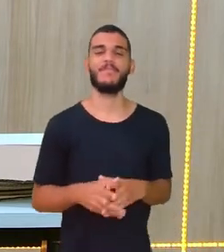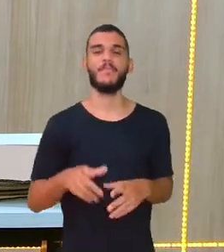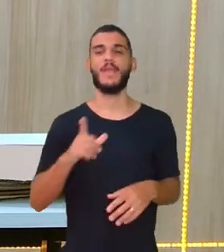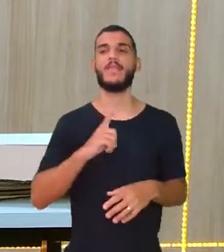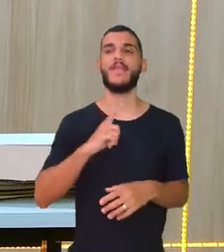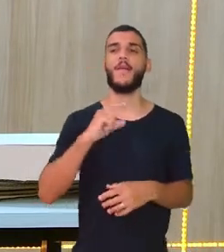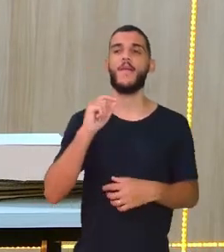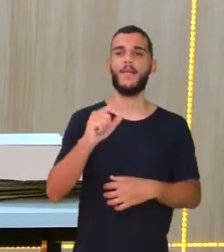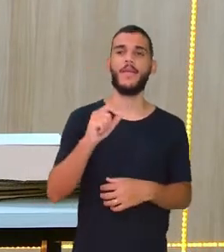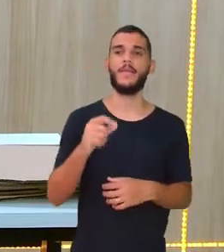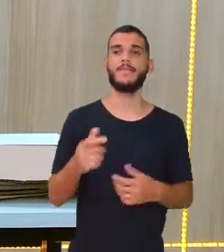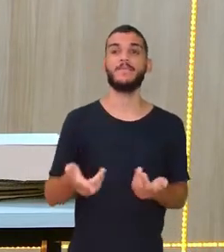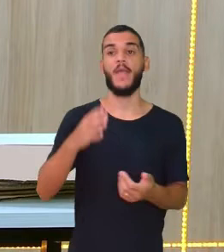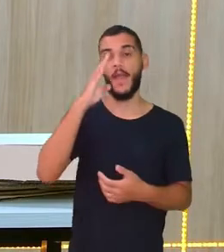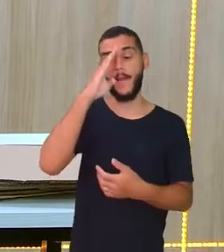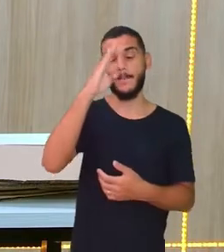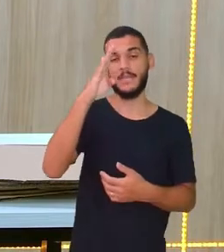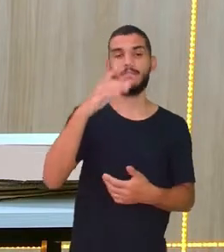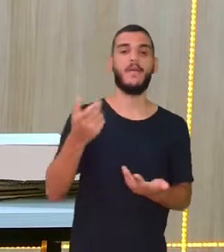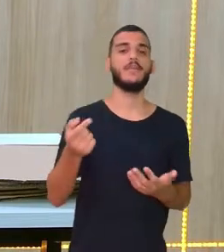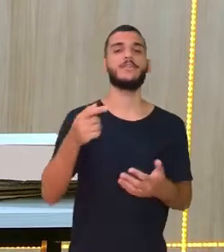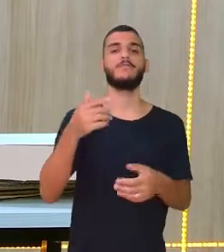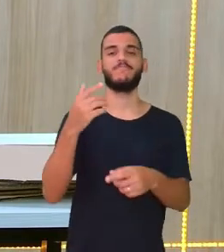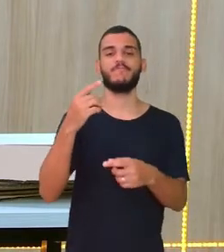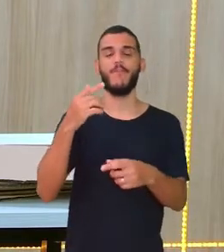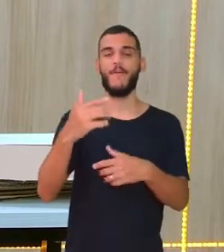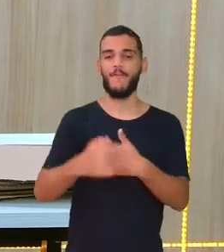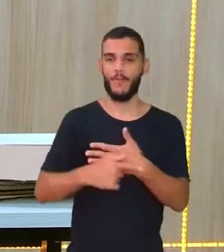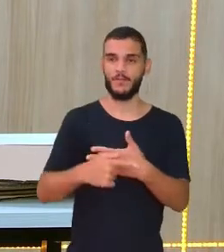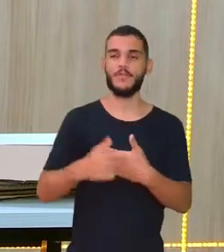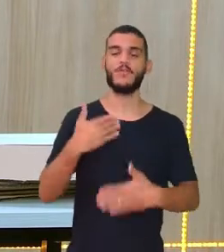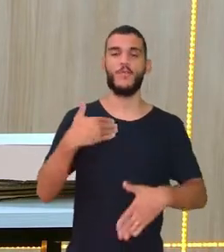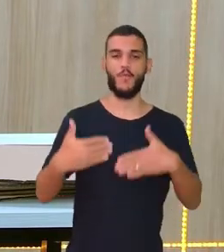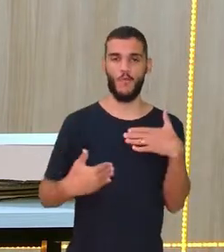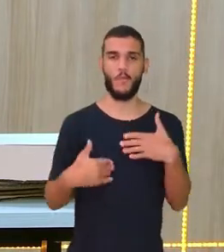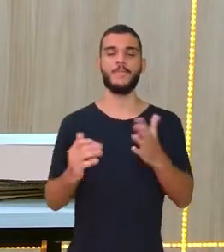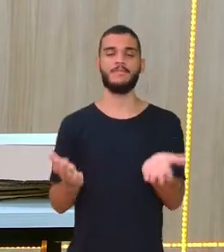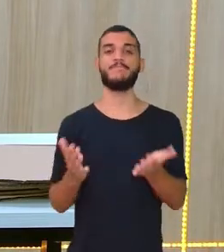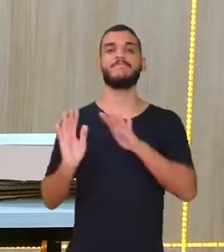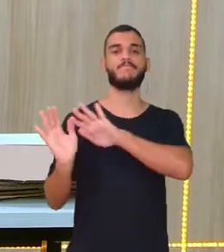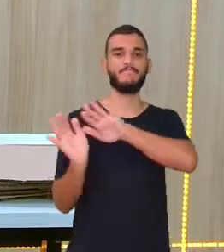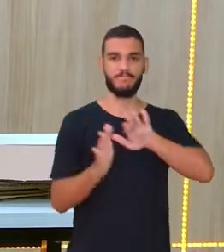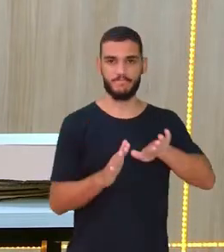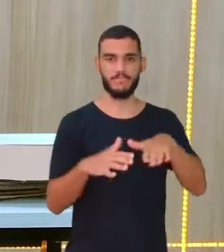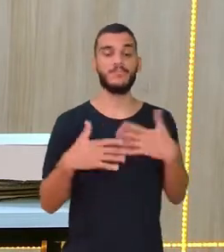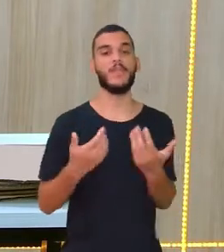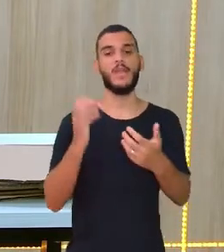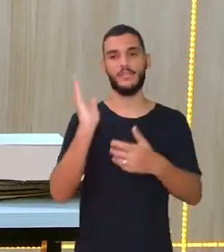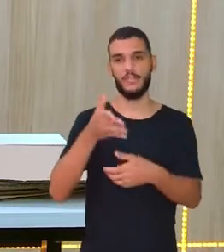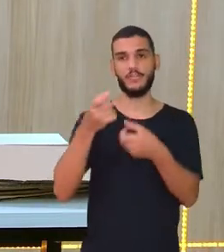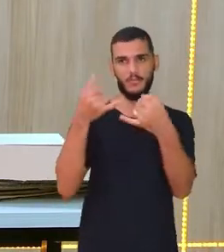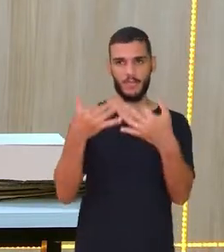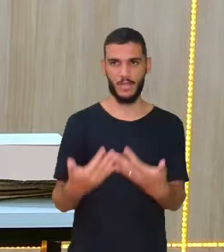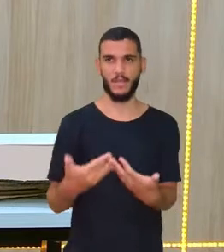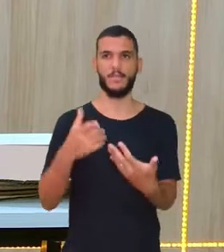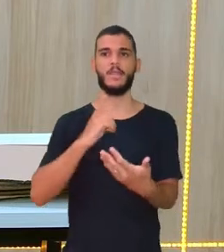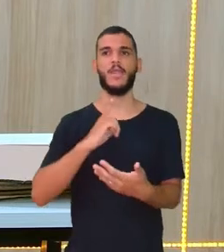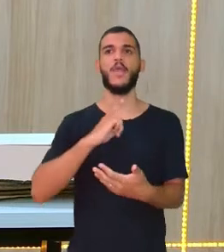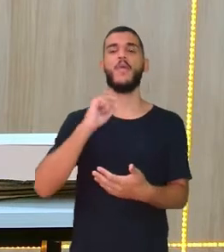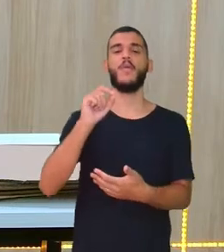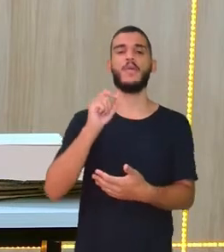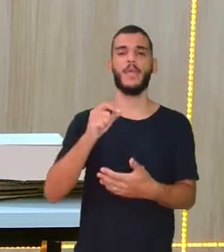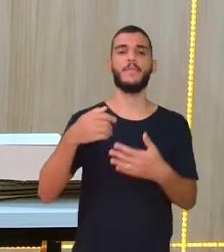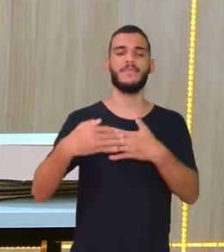nós temos as principais funções. Nas principais funções do nosso corpo, que nós já conversamos, né, em relação aos